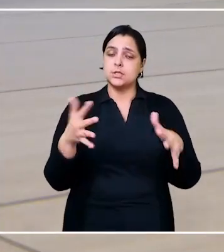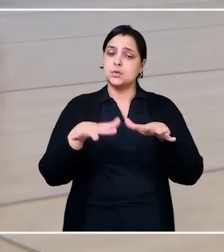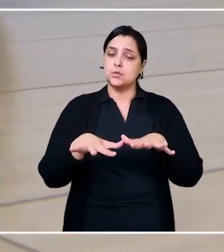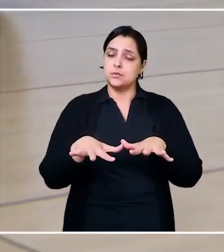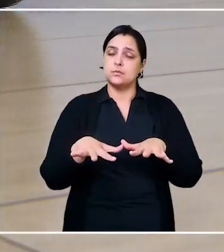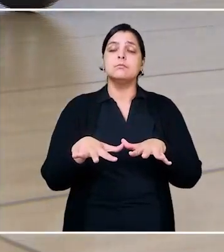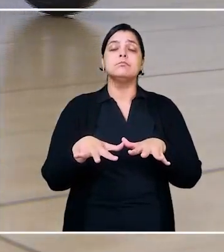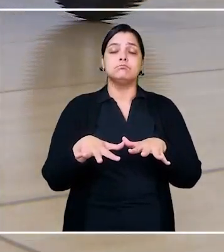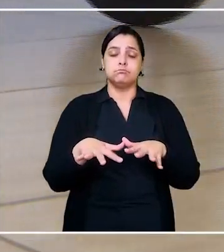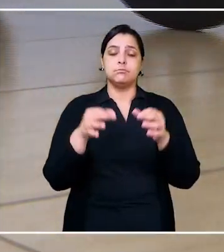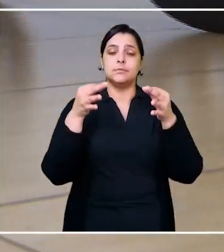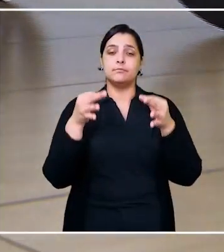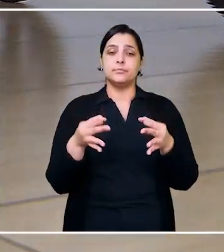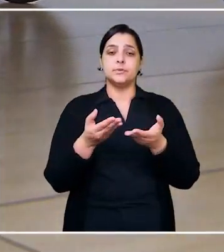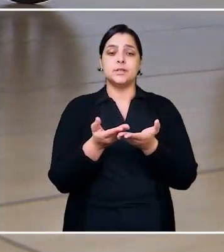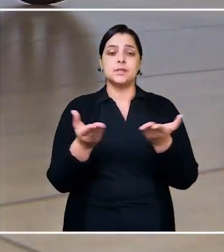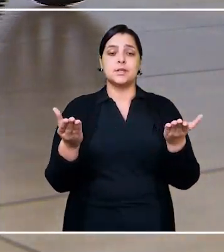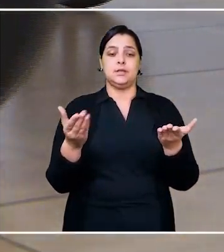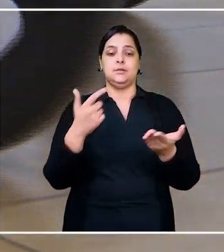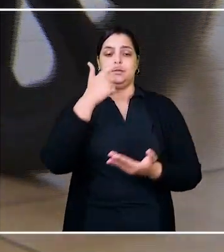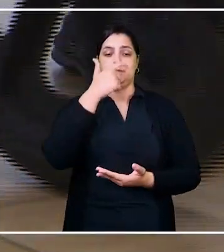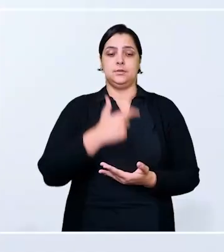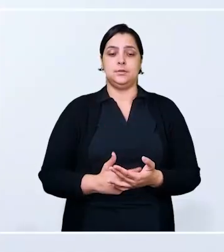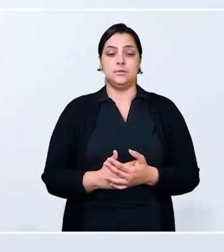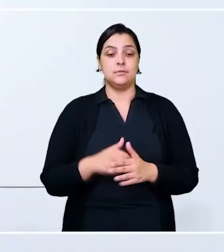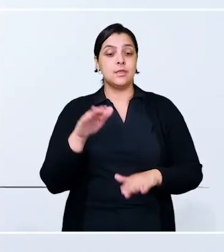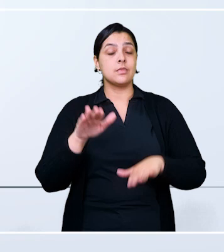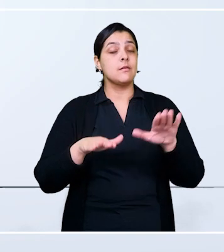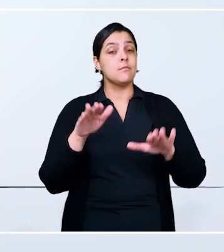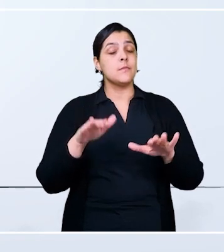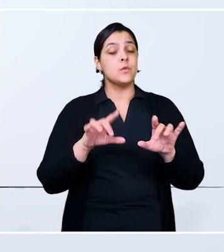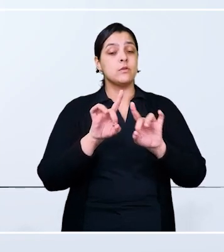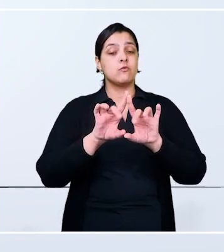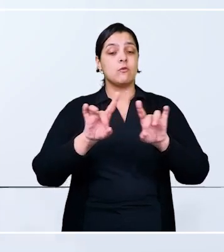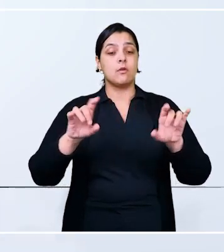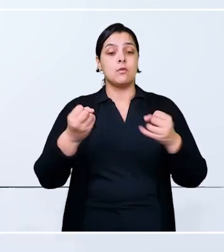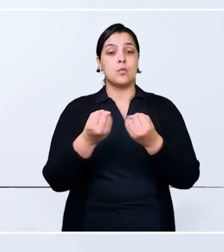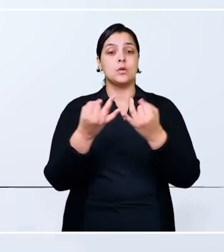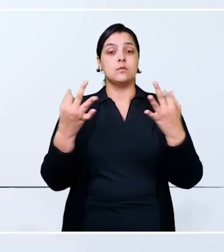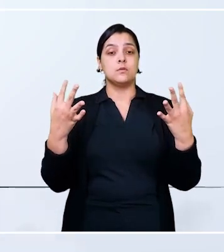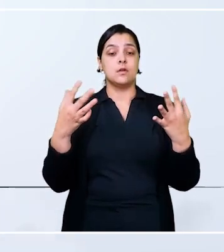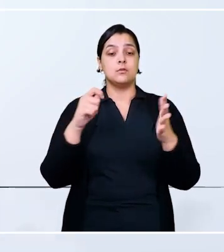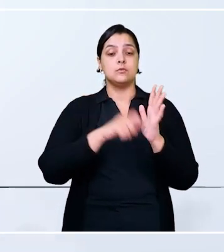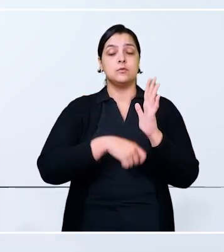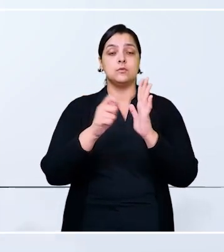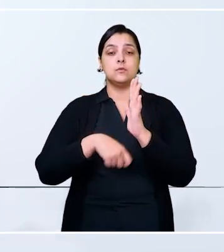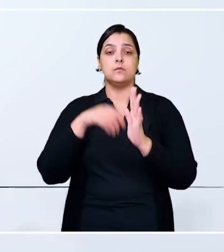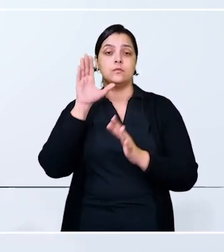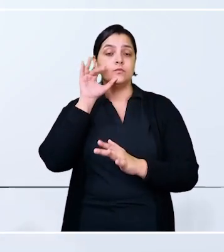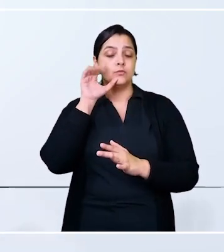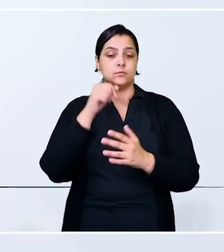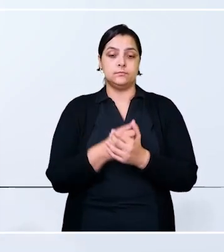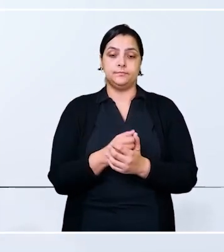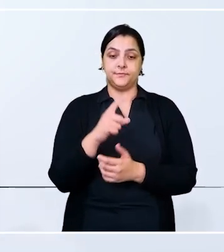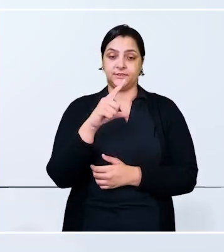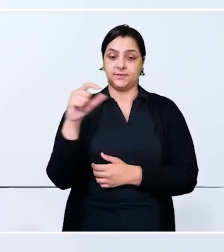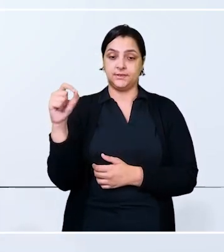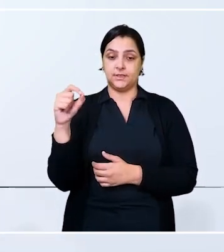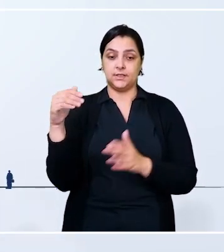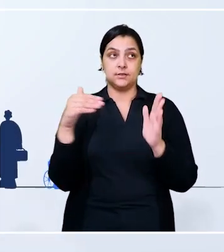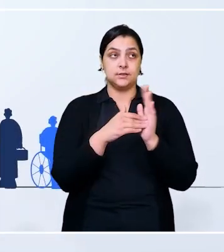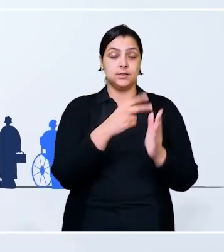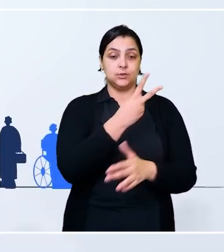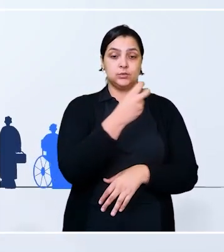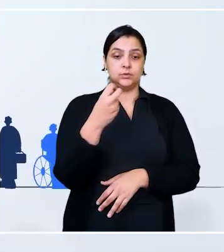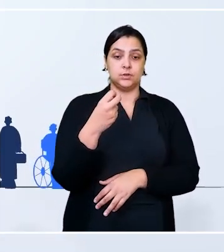importância da inclusão e garantir cidadania as proporções variam de acordo com a quantidade de contratados de